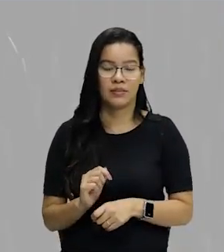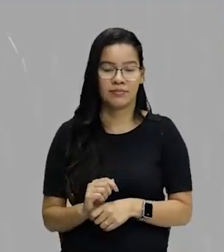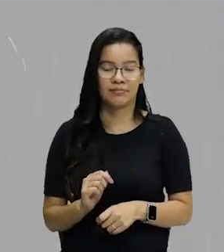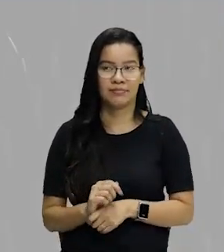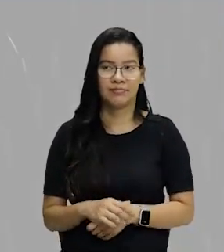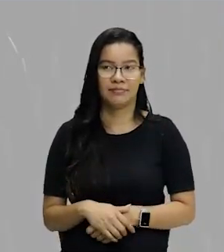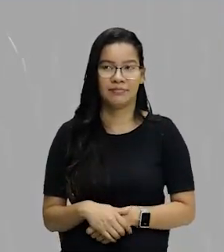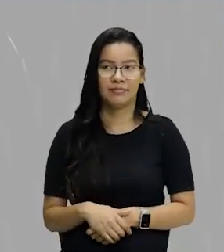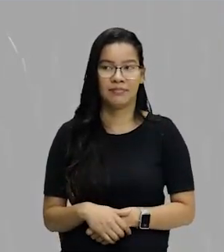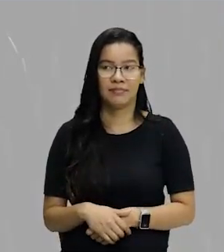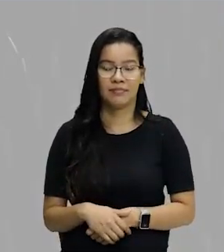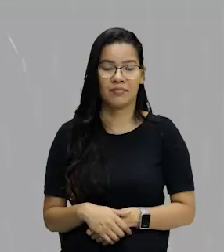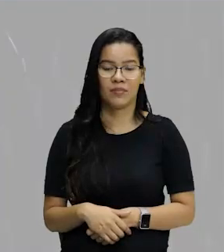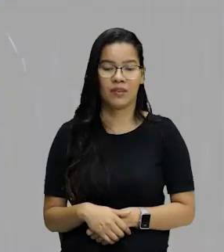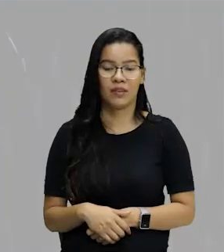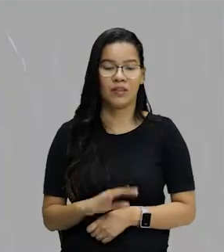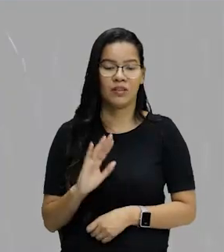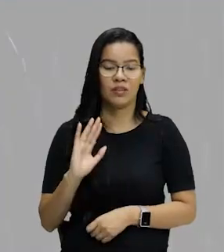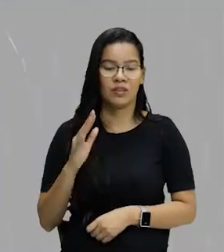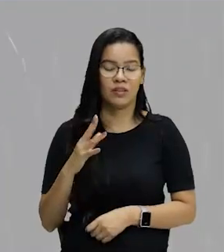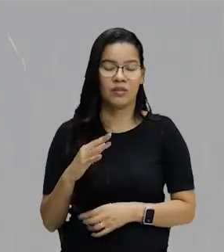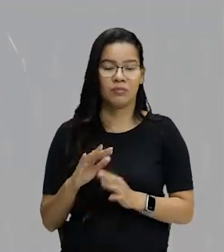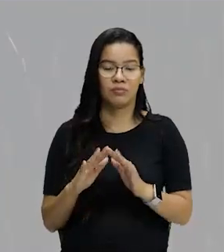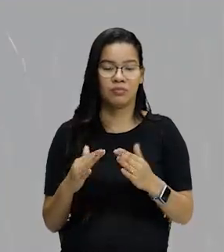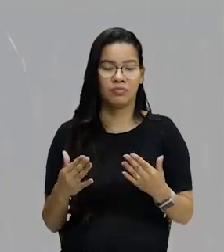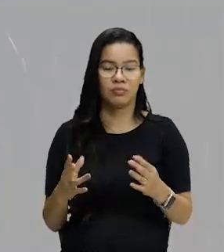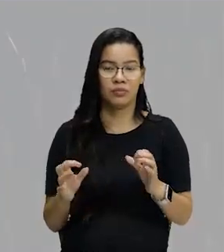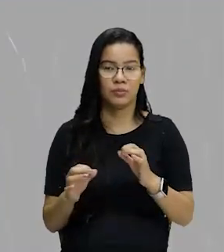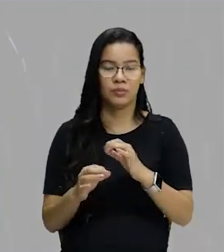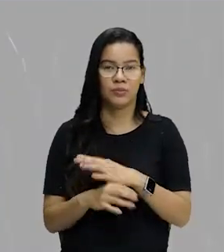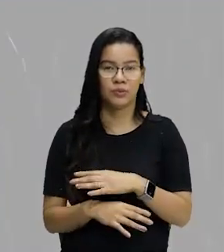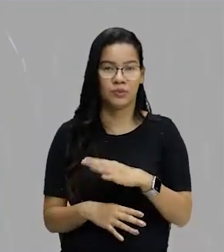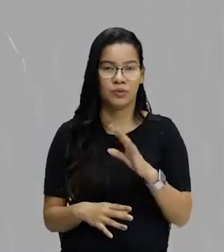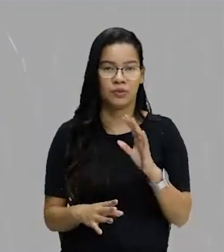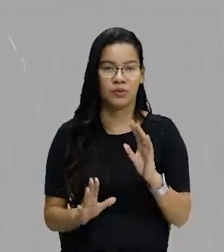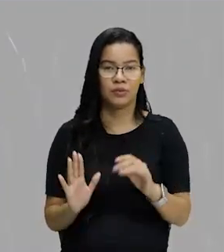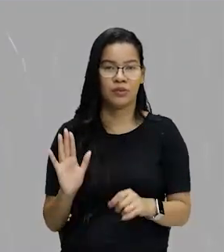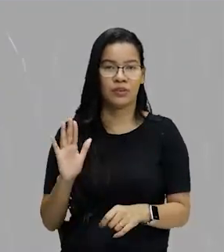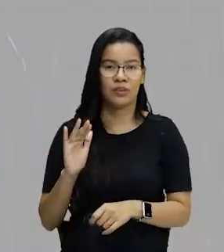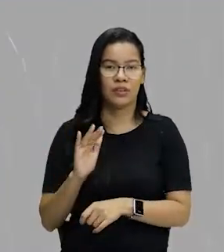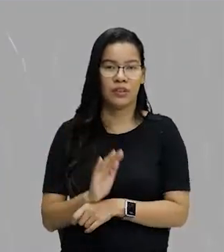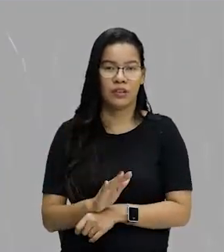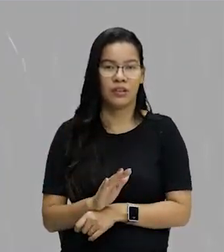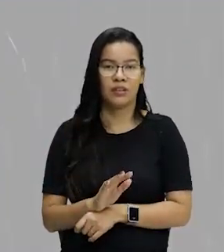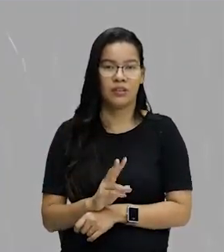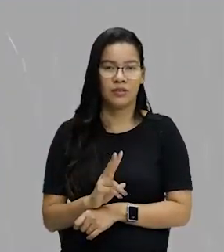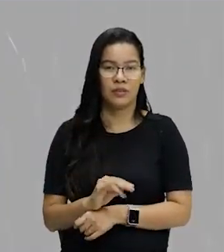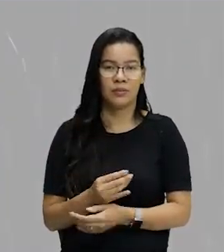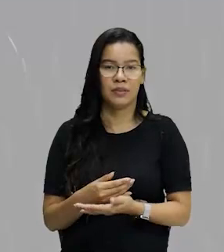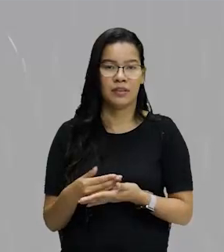paredão. Tá aqui os colchões já armados, tá no entardecer, e ali eles vão passar